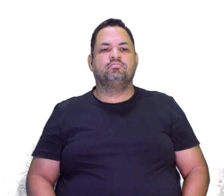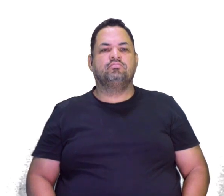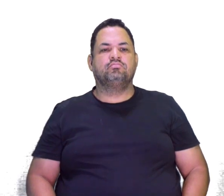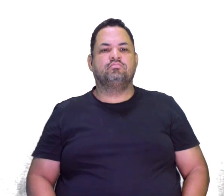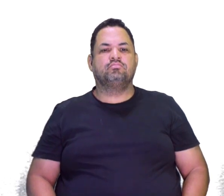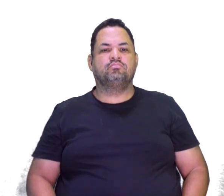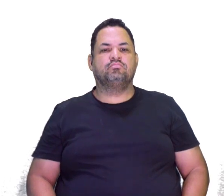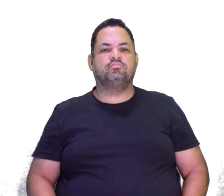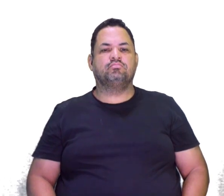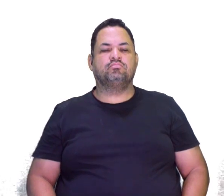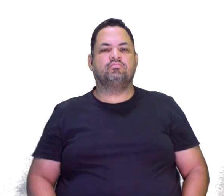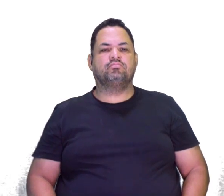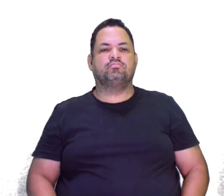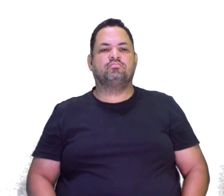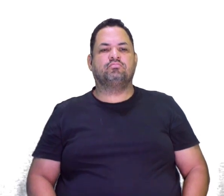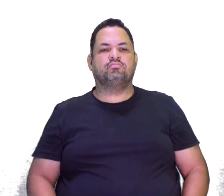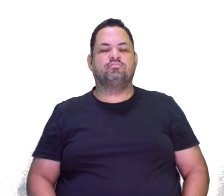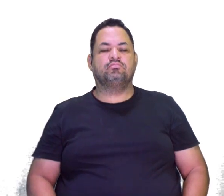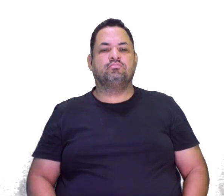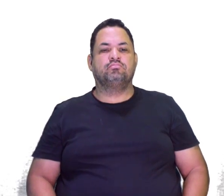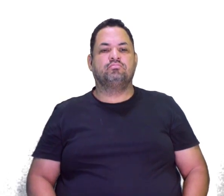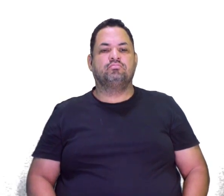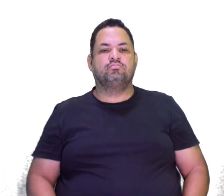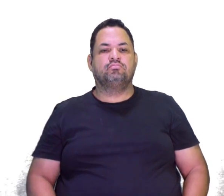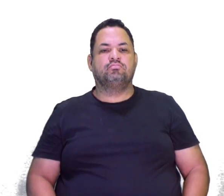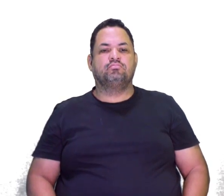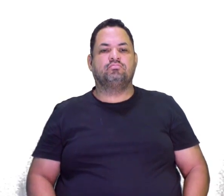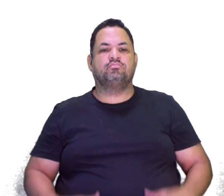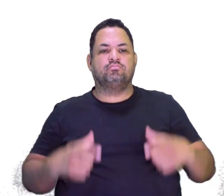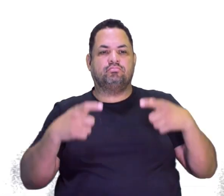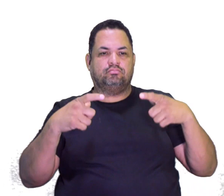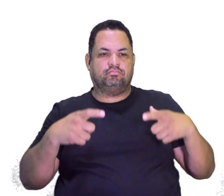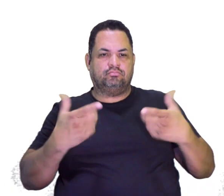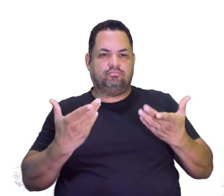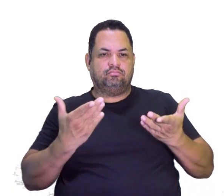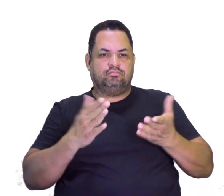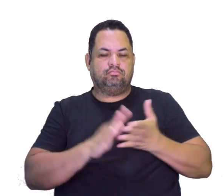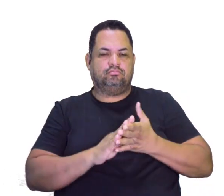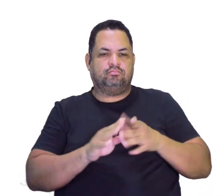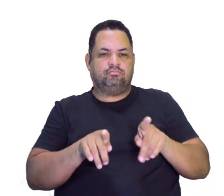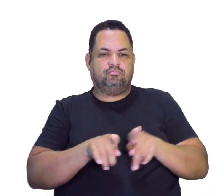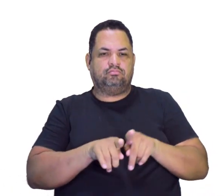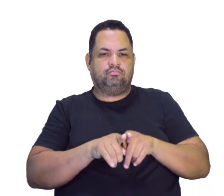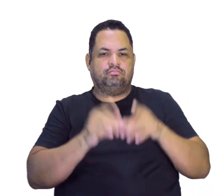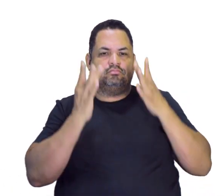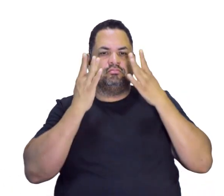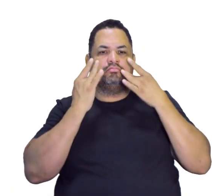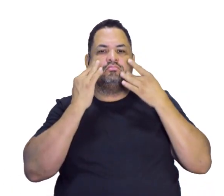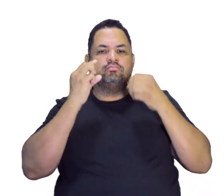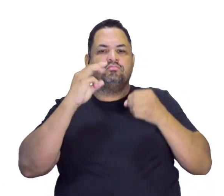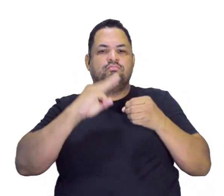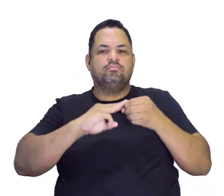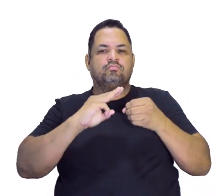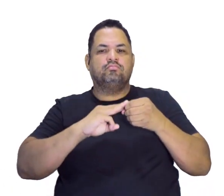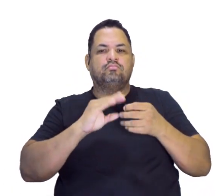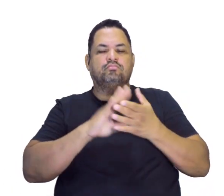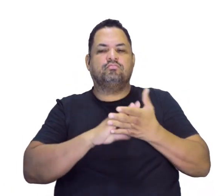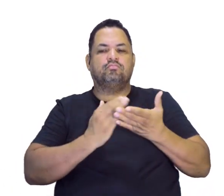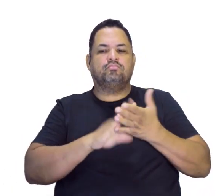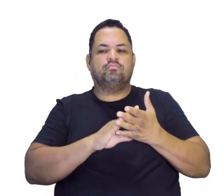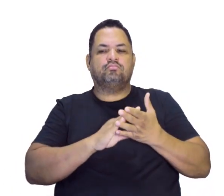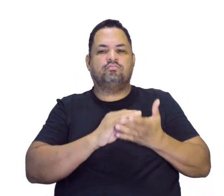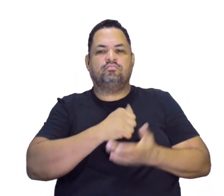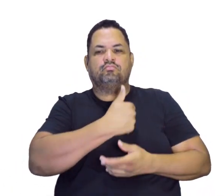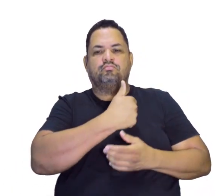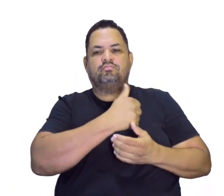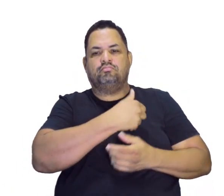eh aconteceu também vamos ter também essa informação importante aqui foi no teatro municipal entre os